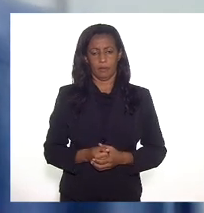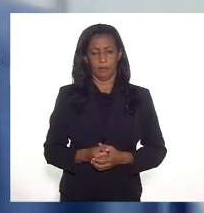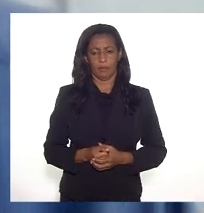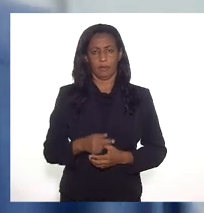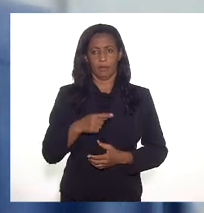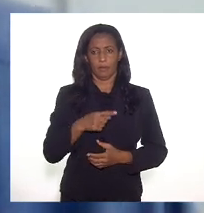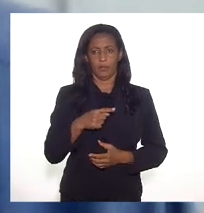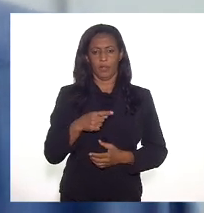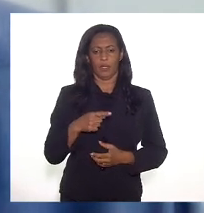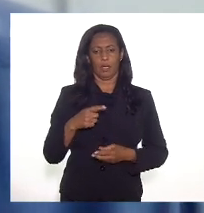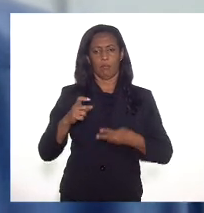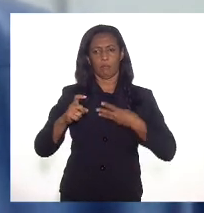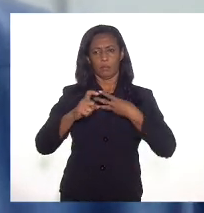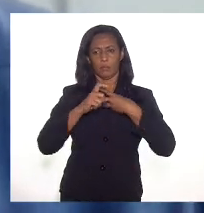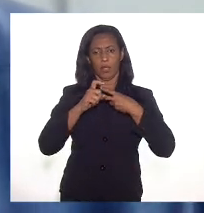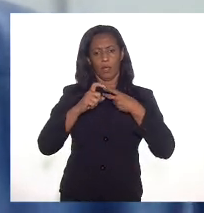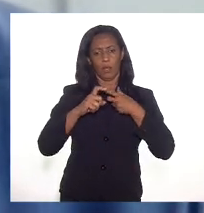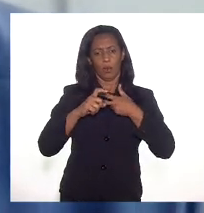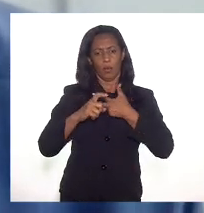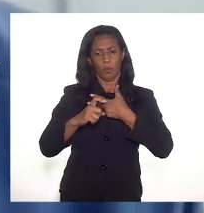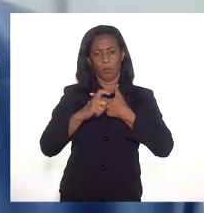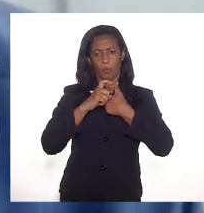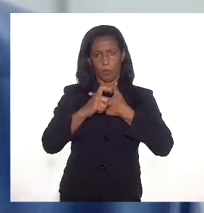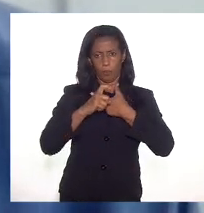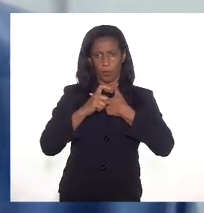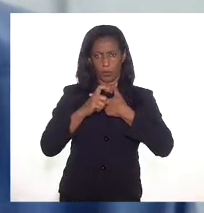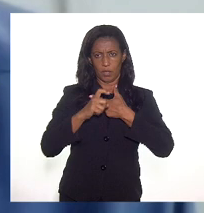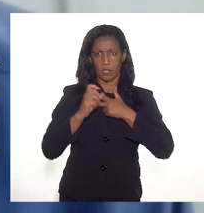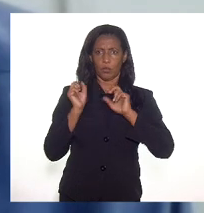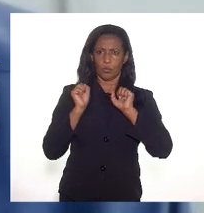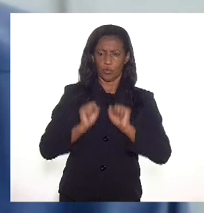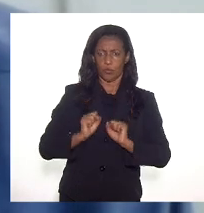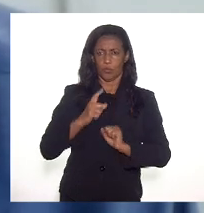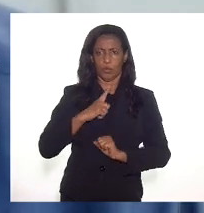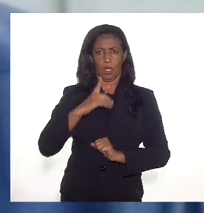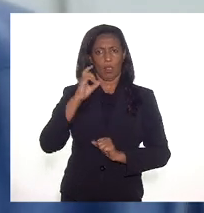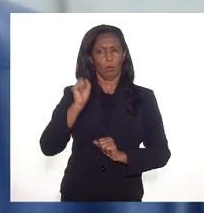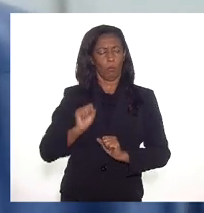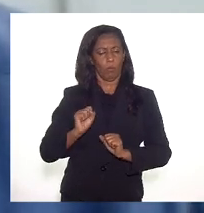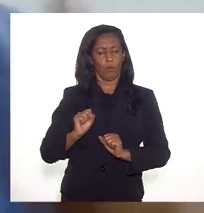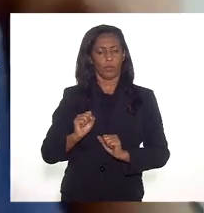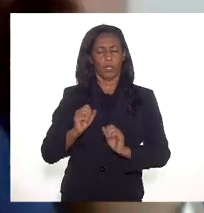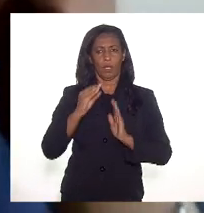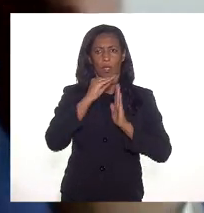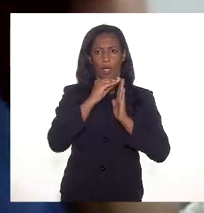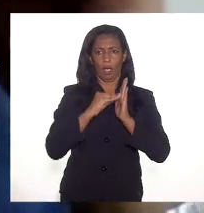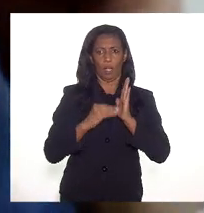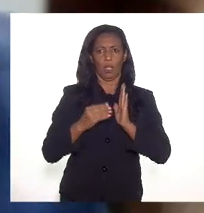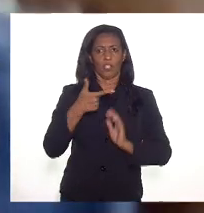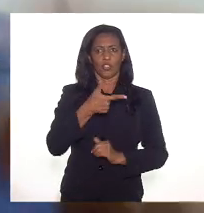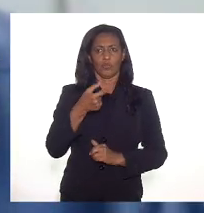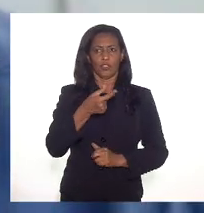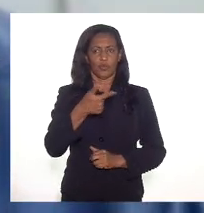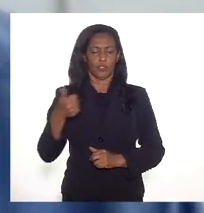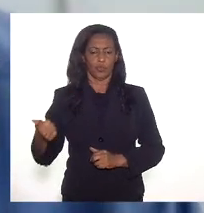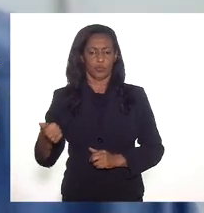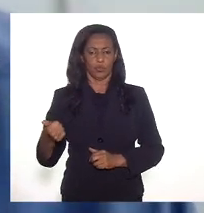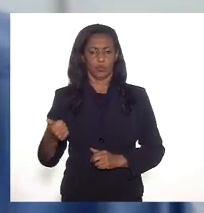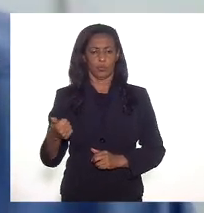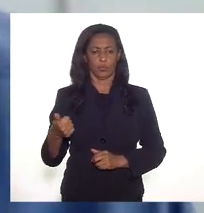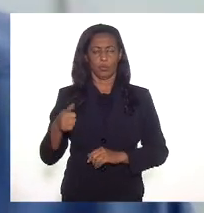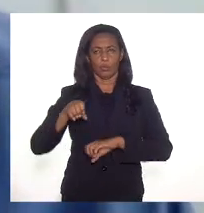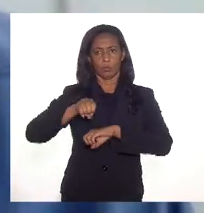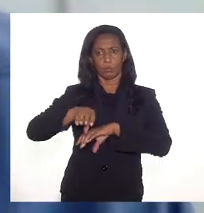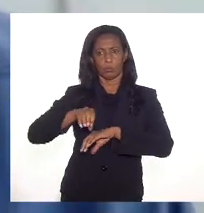fica o Poder Executivo autorizado a desvincular em caráter excepcional o calendário de 2021 do